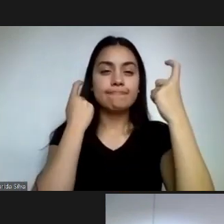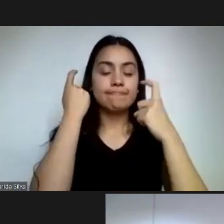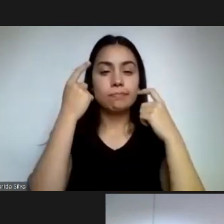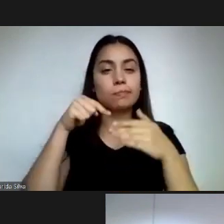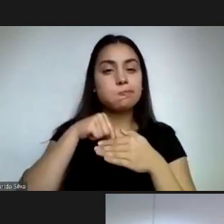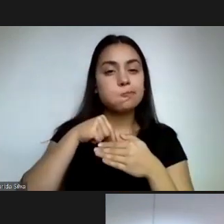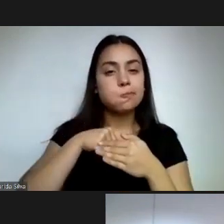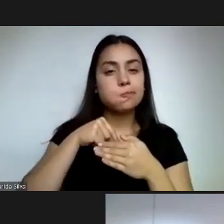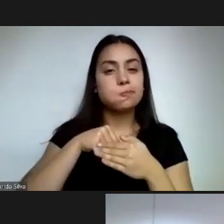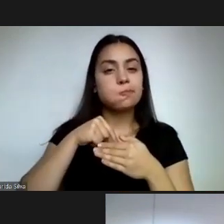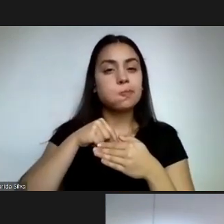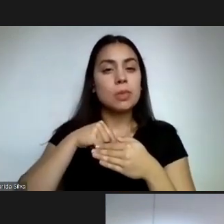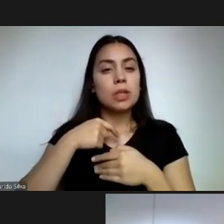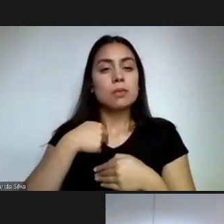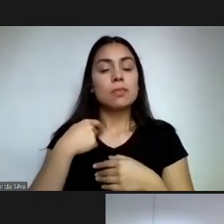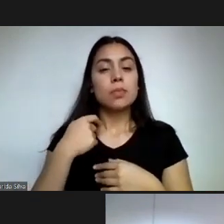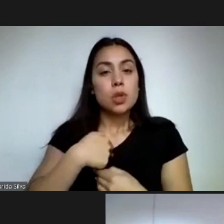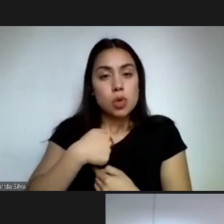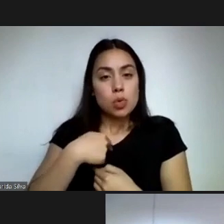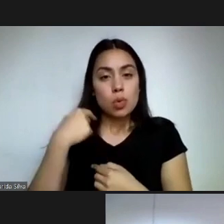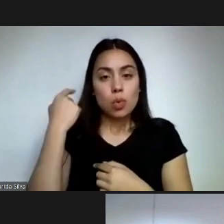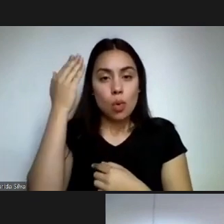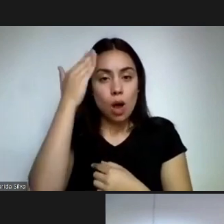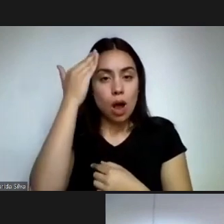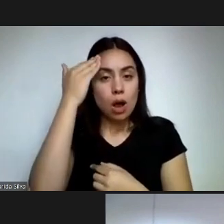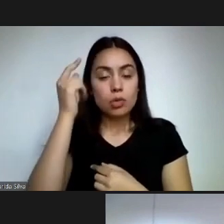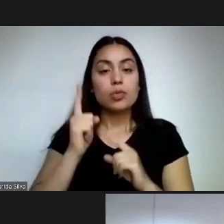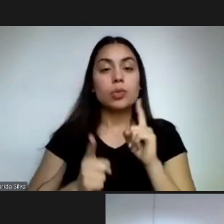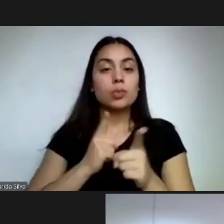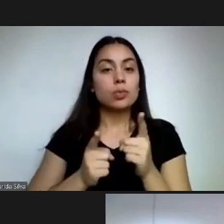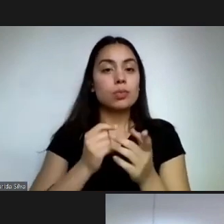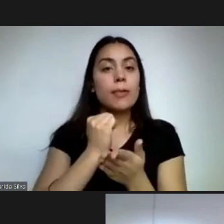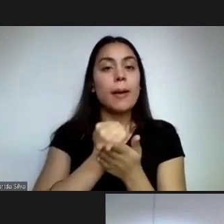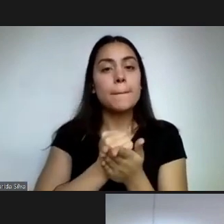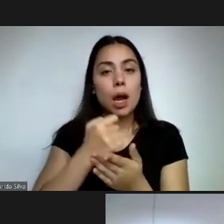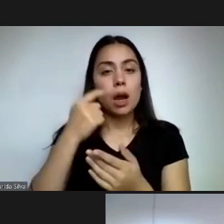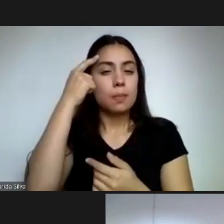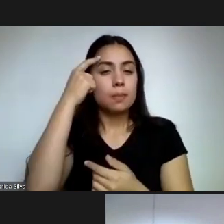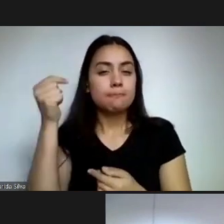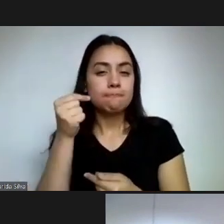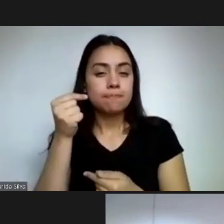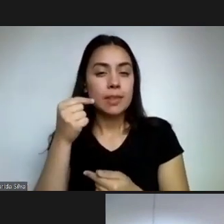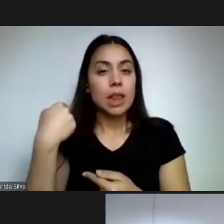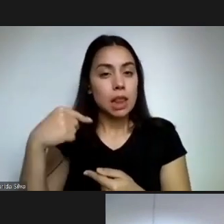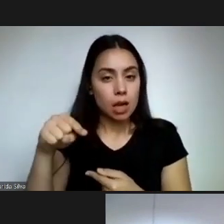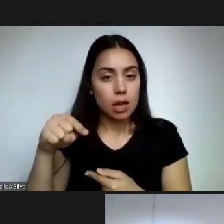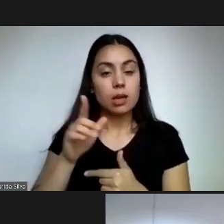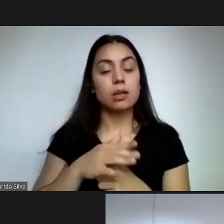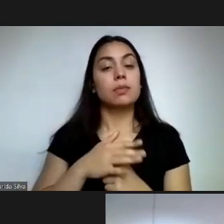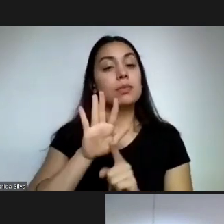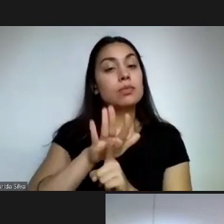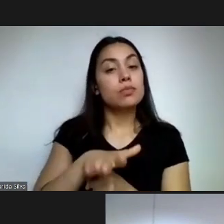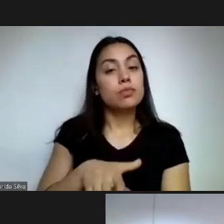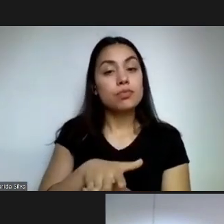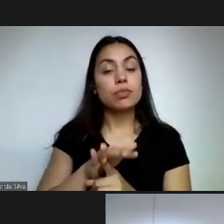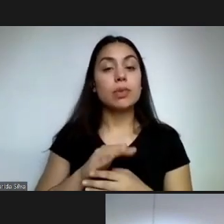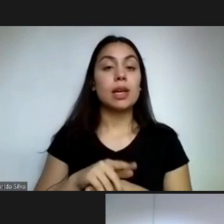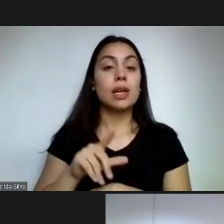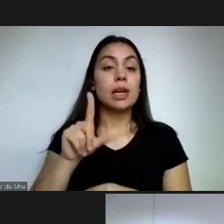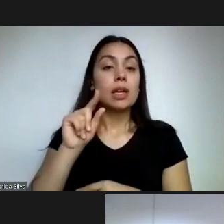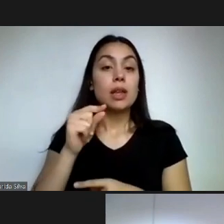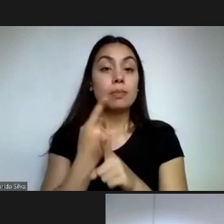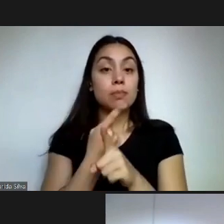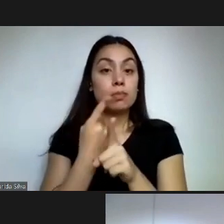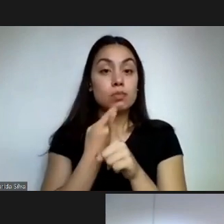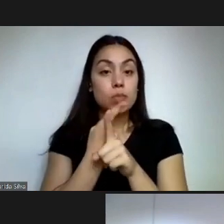os nossos estereótipos, o que é que são os nossos valores, o que é que são as nossas identidades, o que é que são os nossos privilégios, e haver um espaço seguro